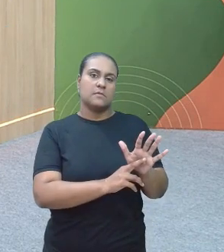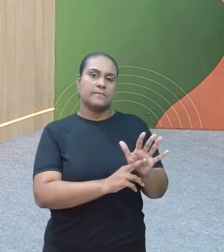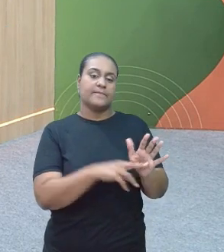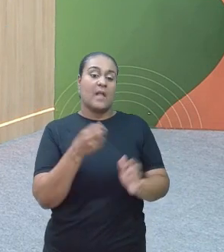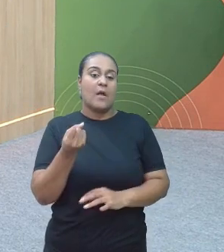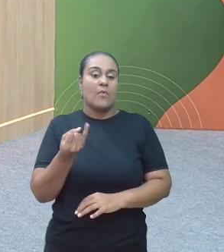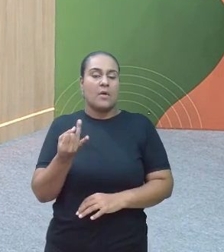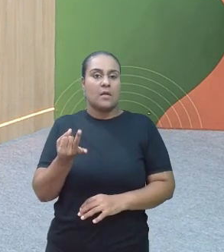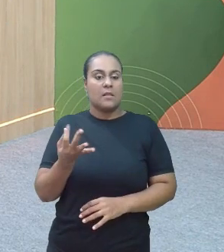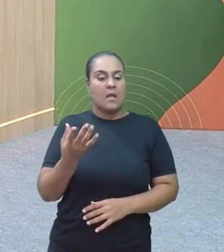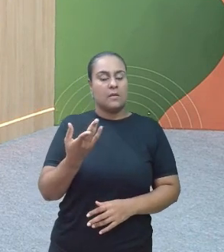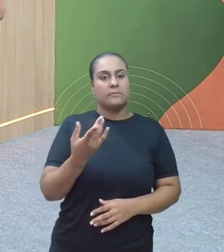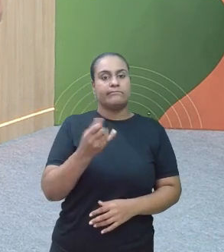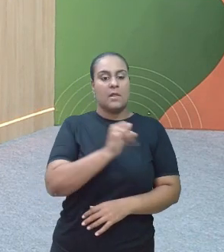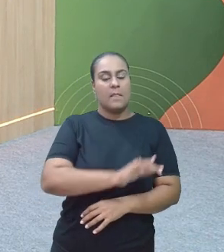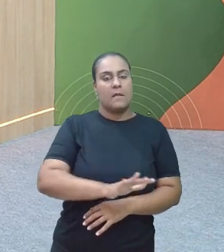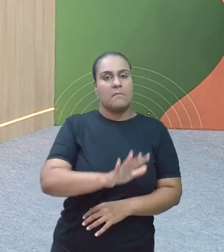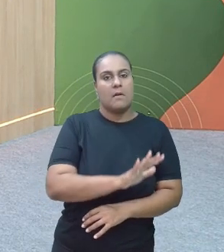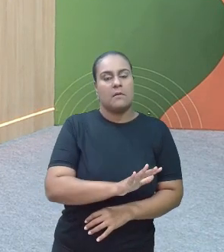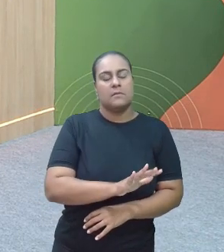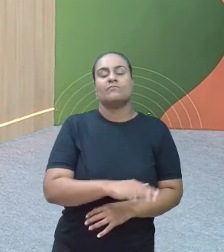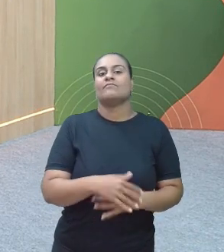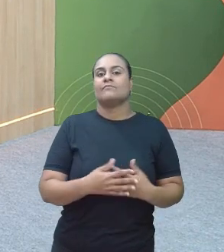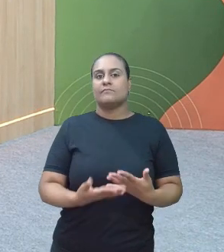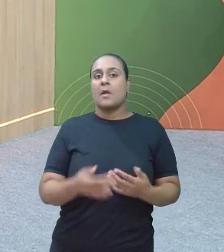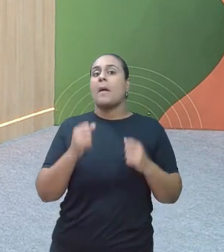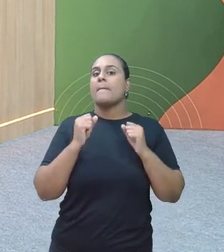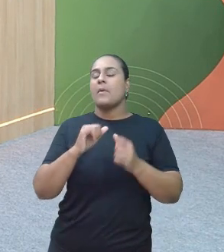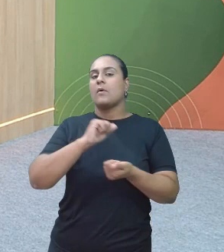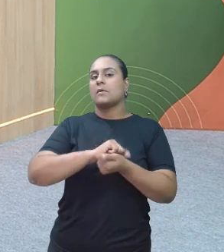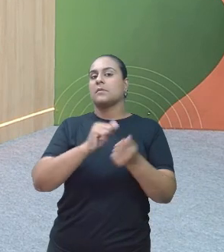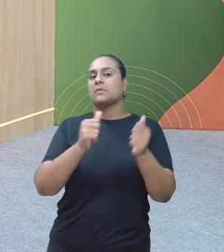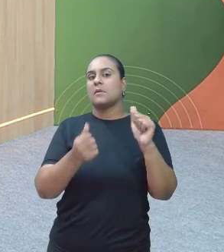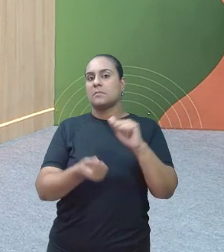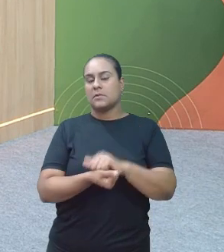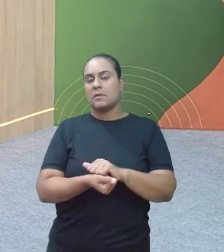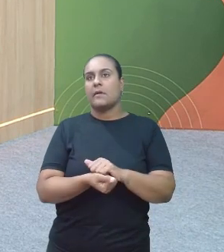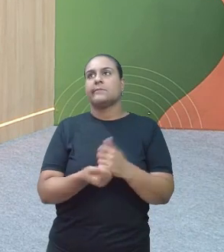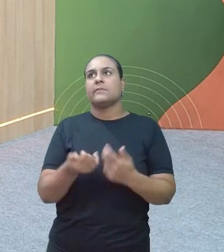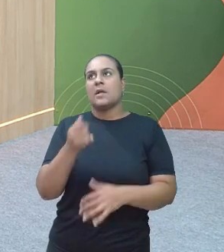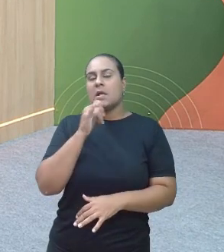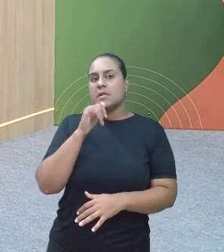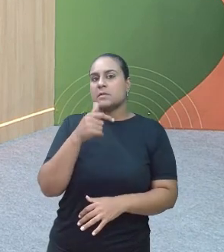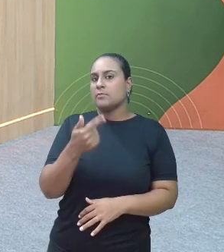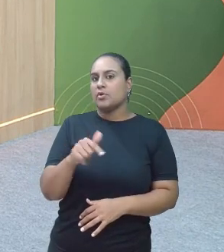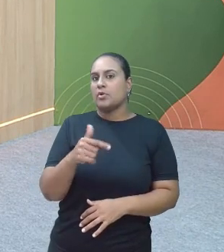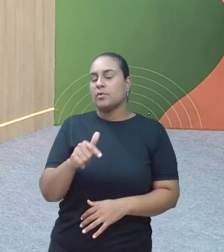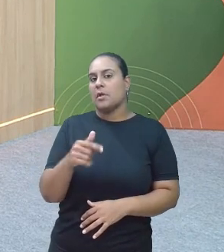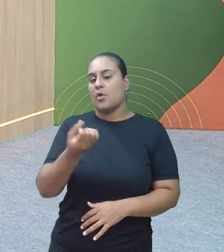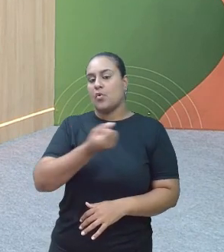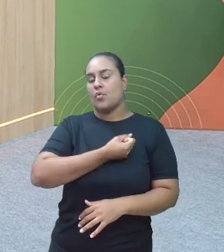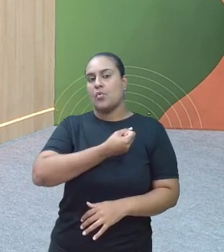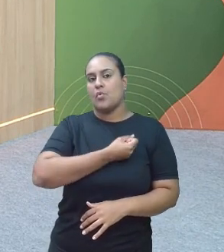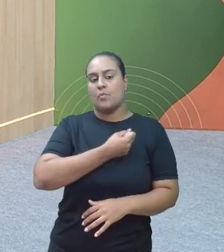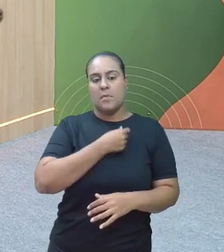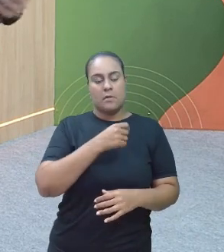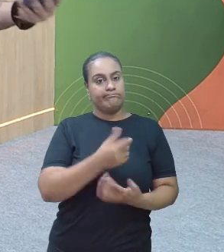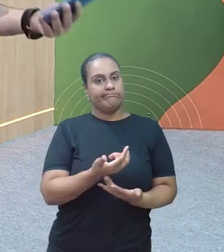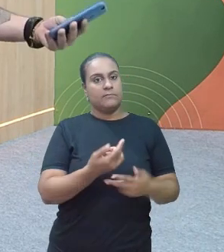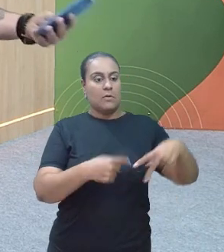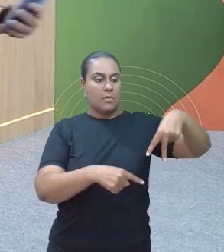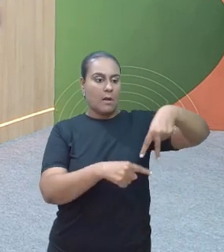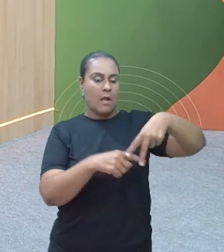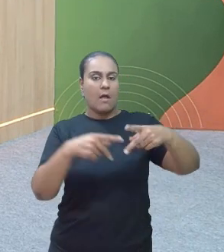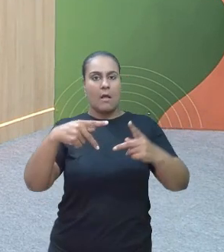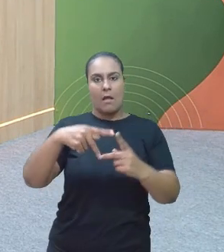lados da figura. Você também pode adaptar essa solução quando você não tiver, por exemplo, o número de lados, mas você tiver número de letras,